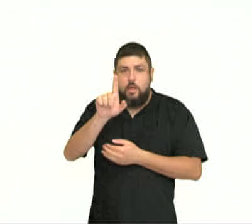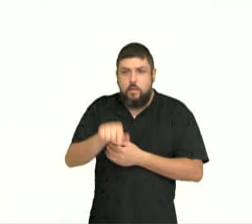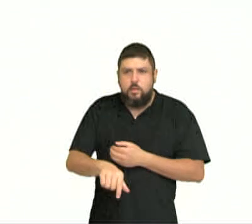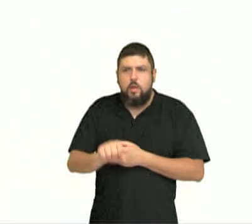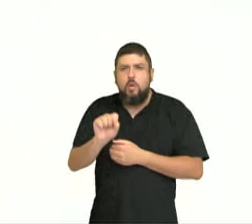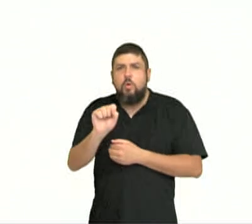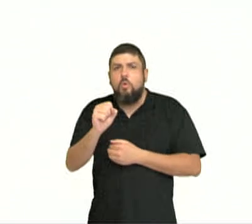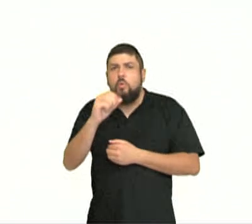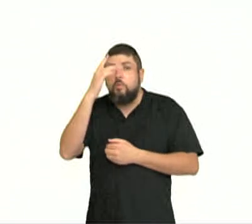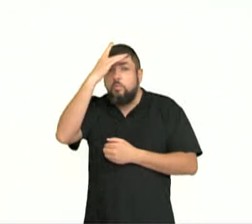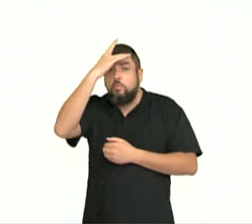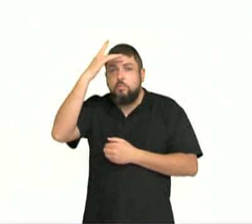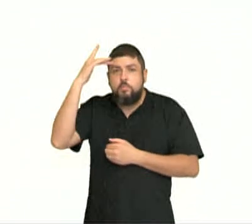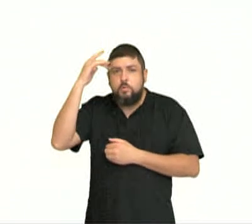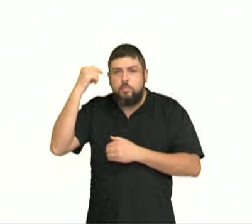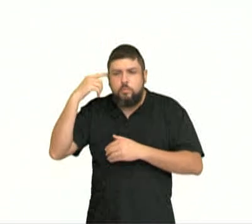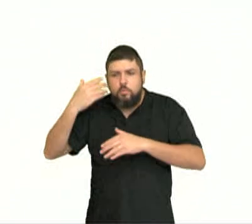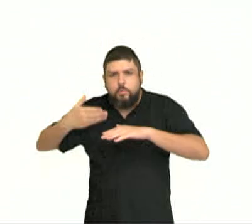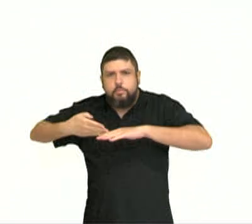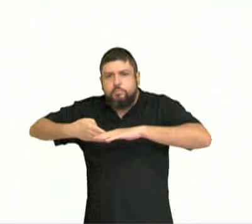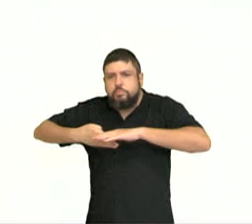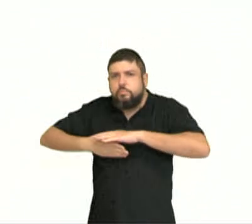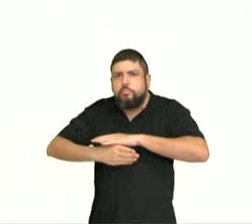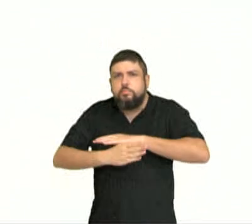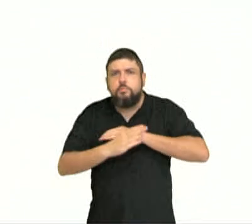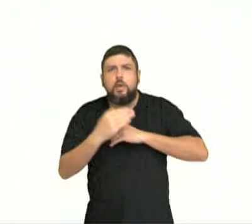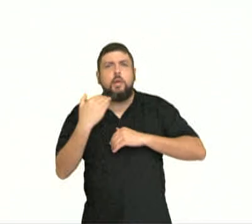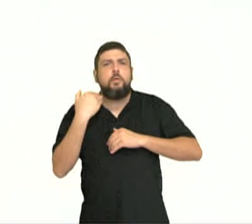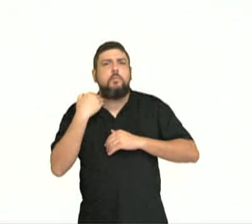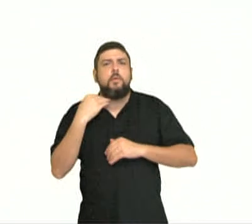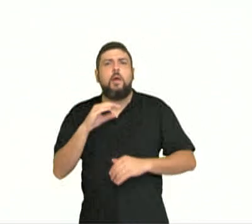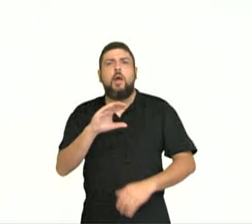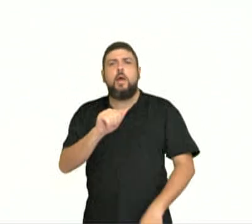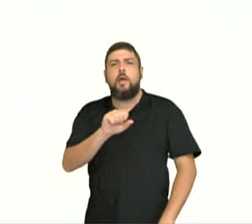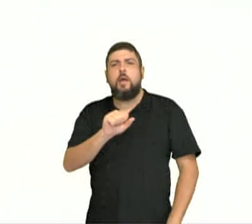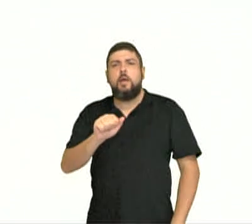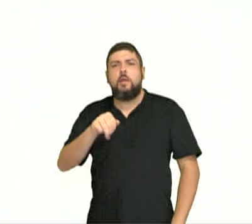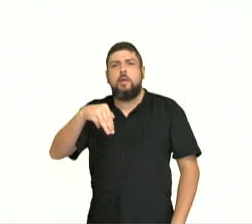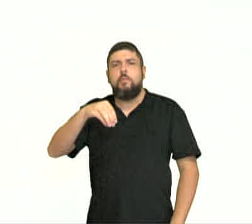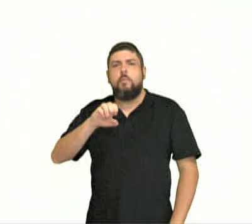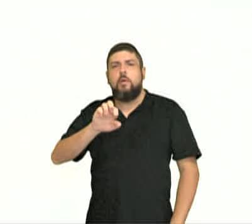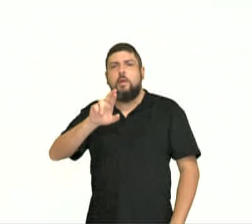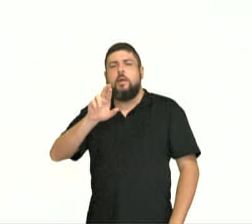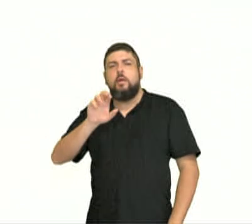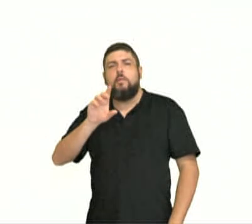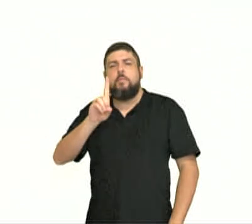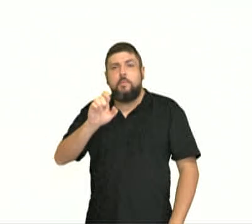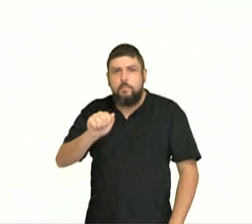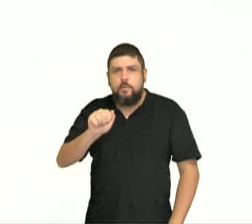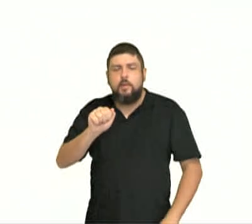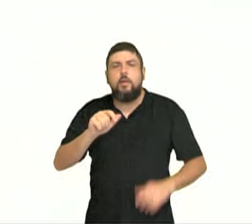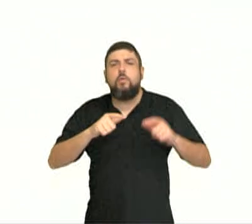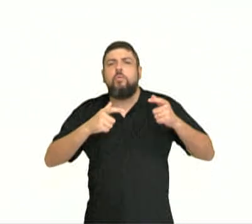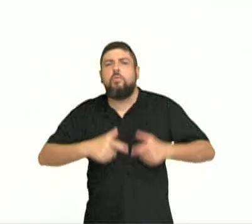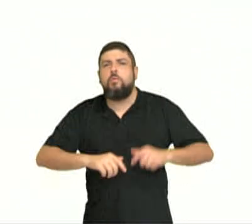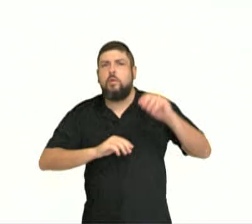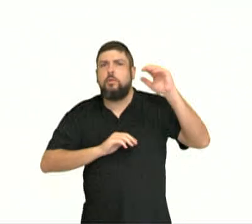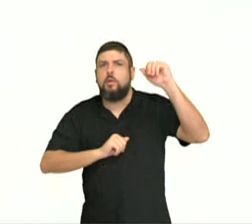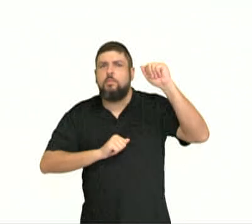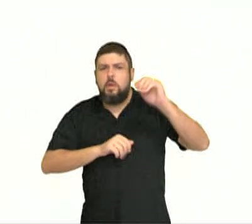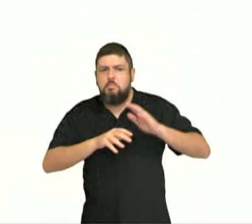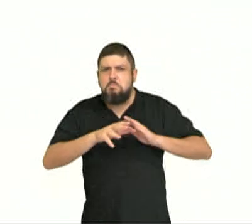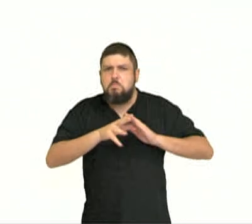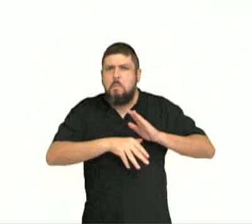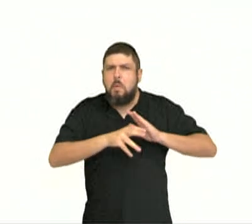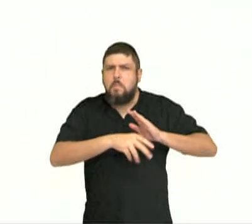ladrões que se trancam na Casa de Moeda de Espanha para realizar aquele que seria o maior roubo da história do país. Sob